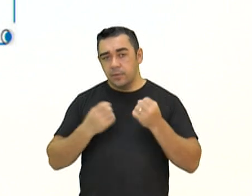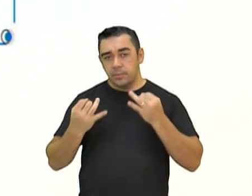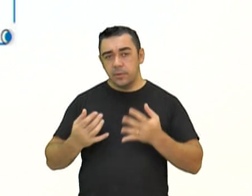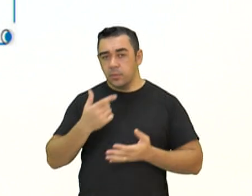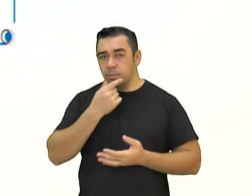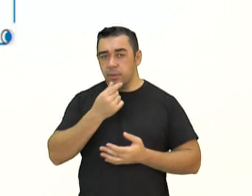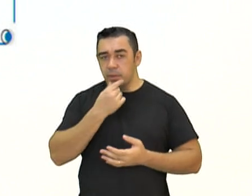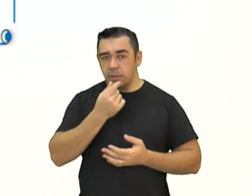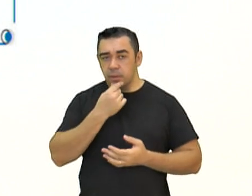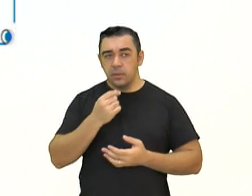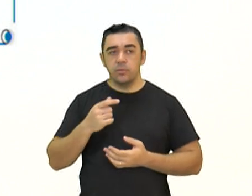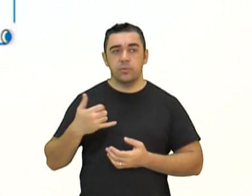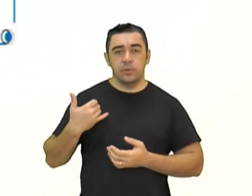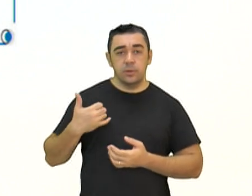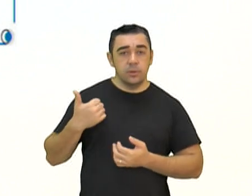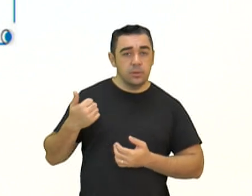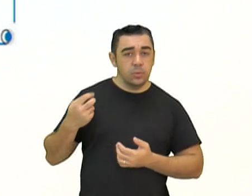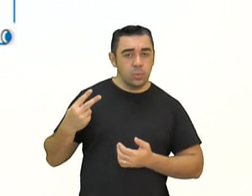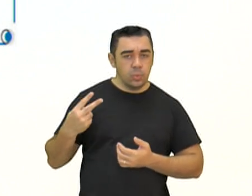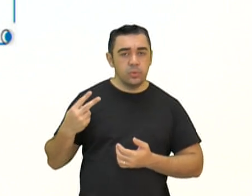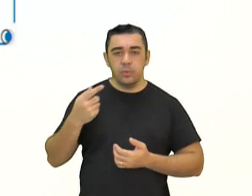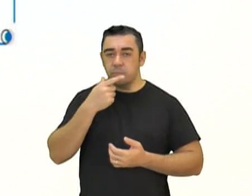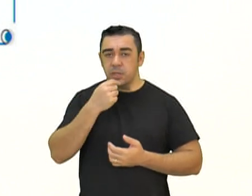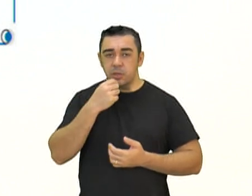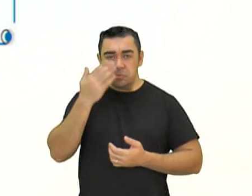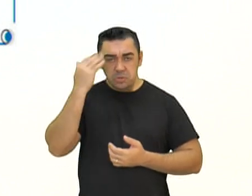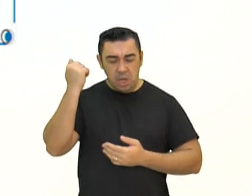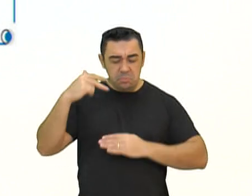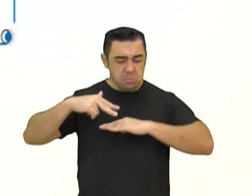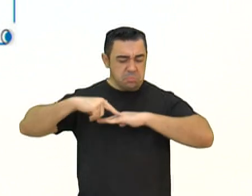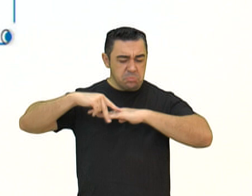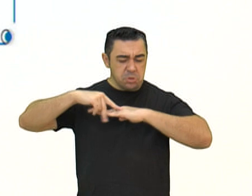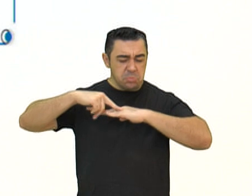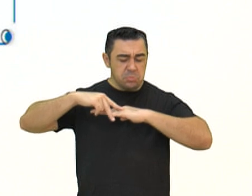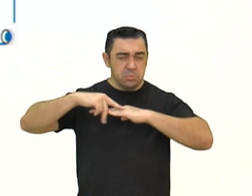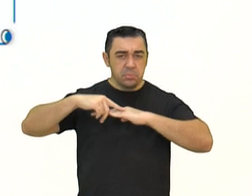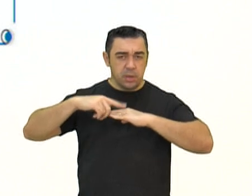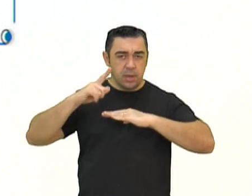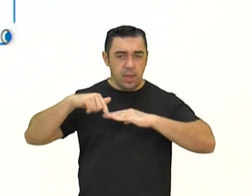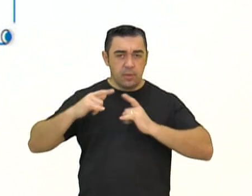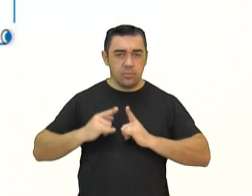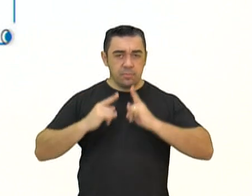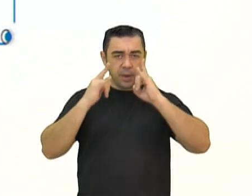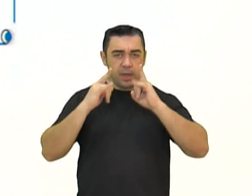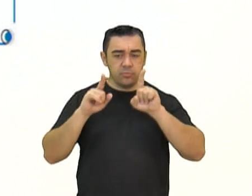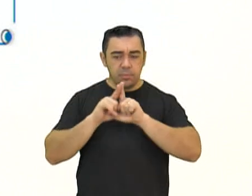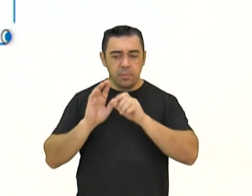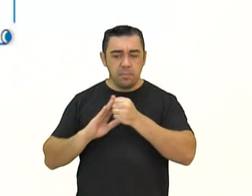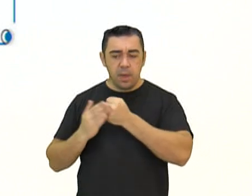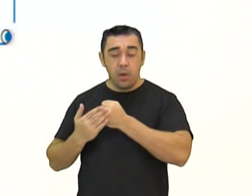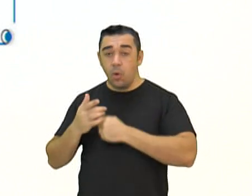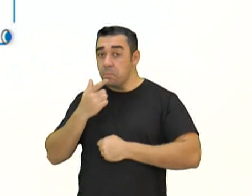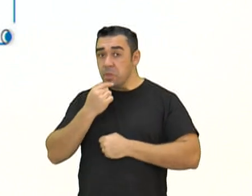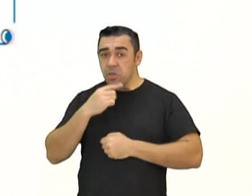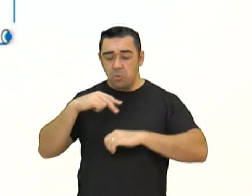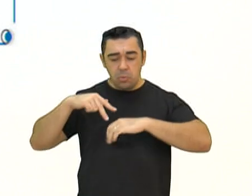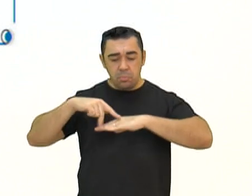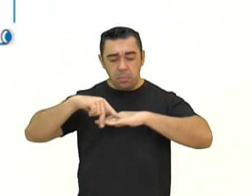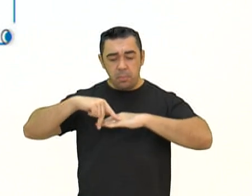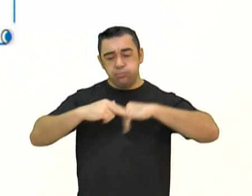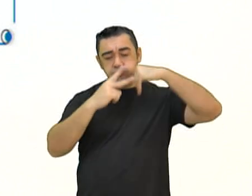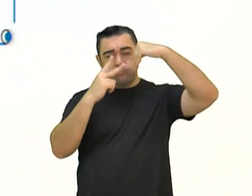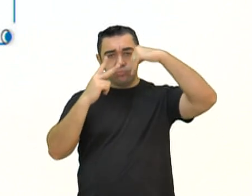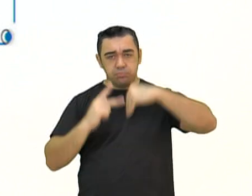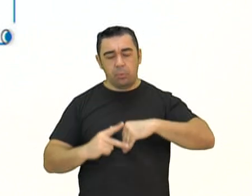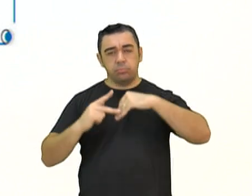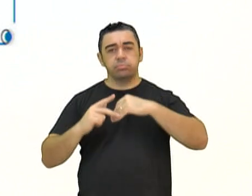Guto, um garoto de 12 anos que é o melhor skatista do prédio e do bairro. Certo dia, ele leva o maior tombo de sua